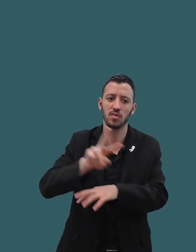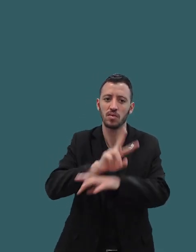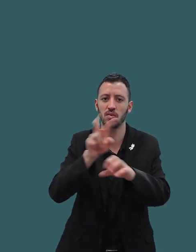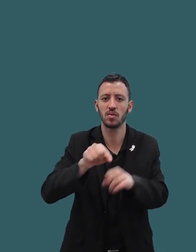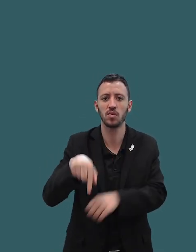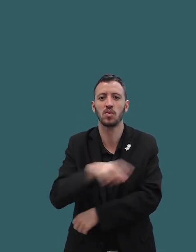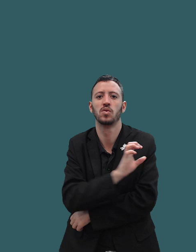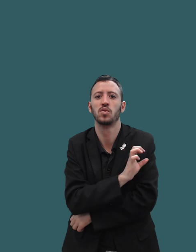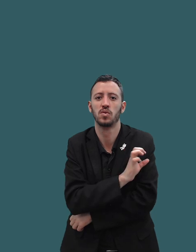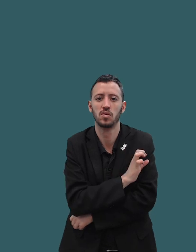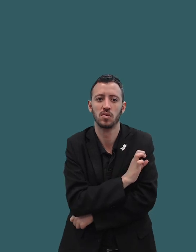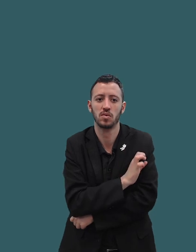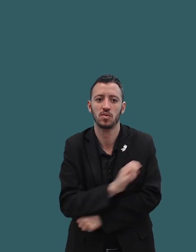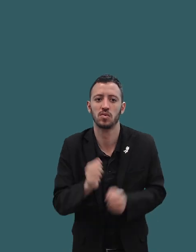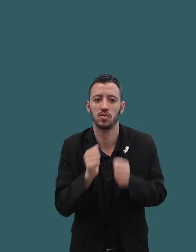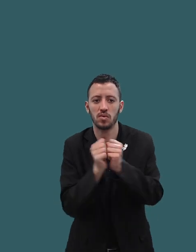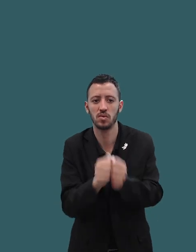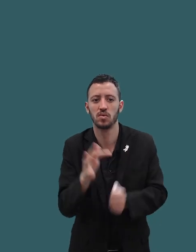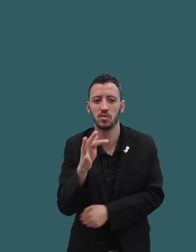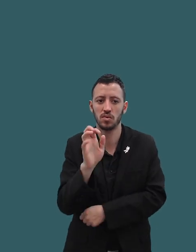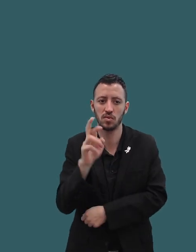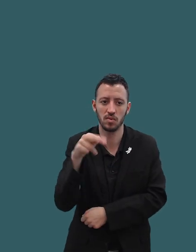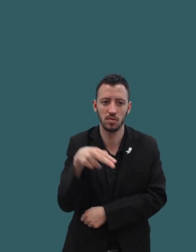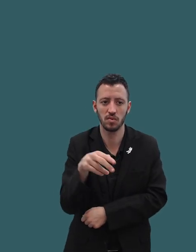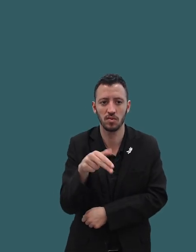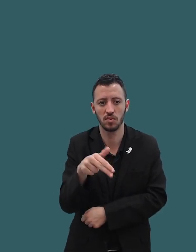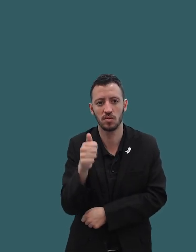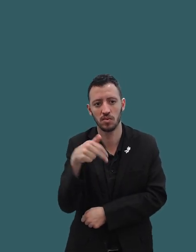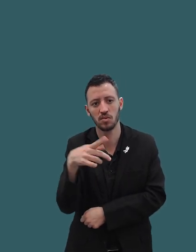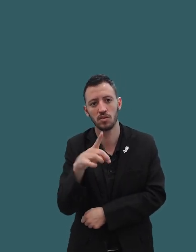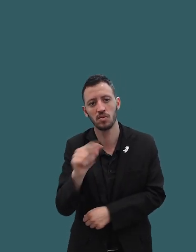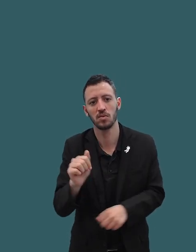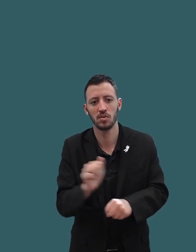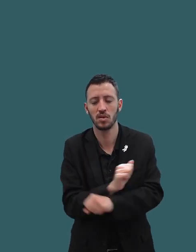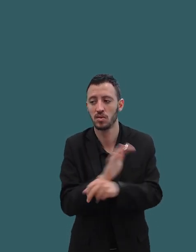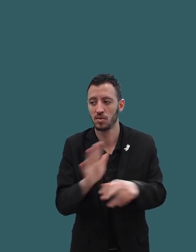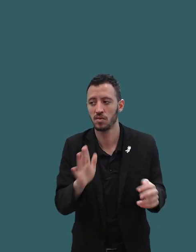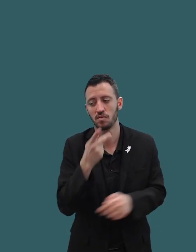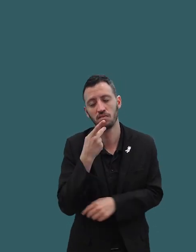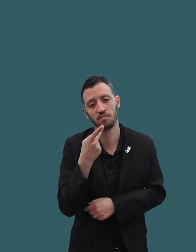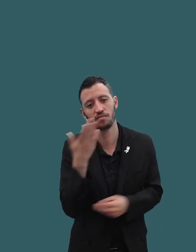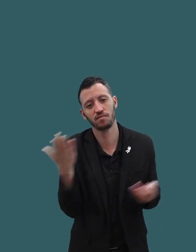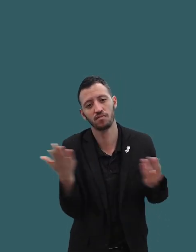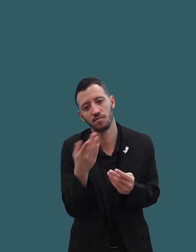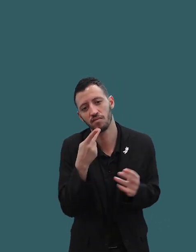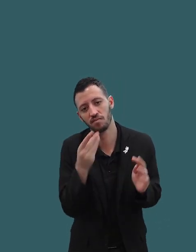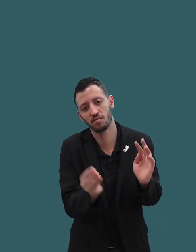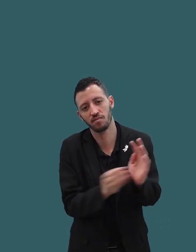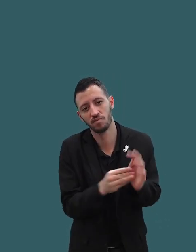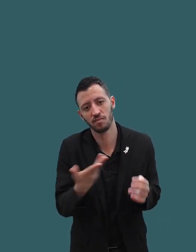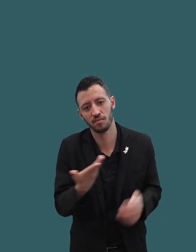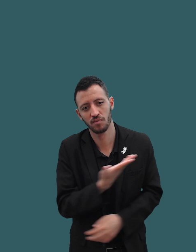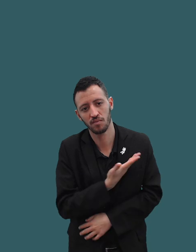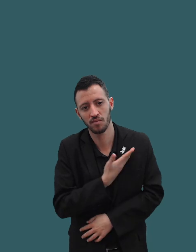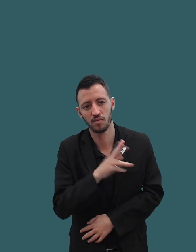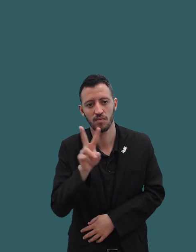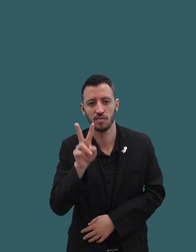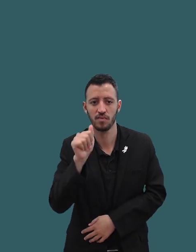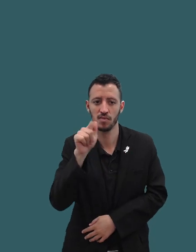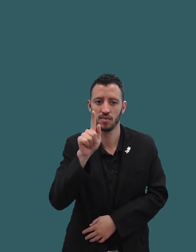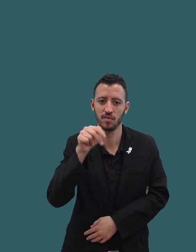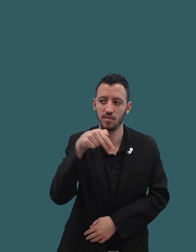de coordenação. Então, junto com Fernanda aí, e é claro, não poderia deixar de fazer o registro, meu companheiro